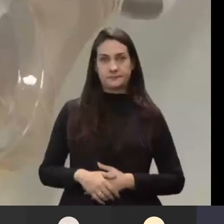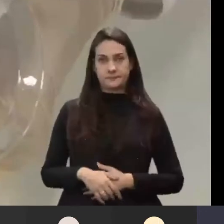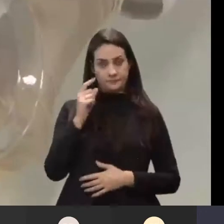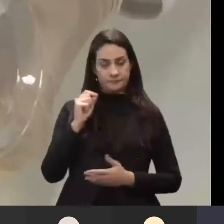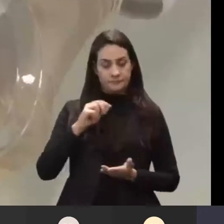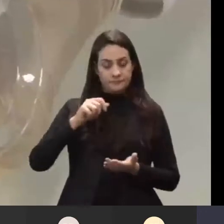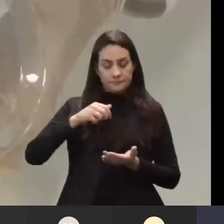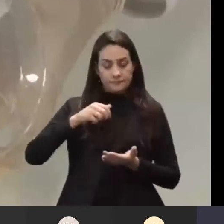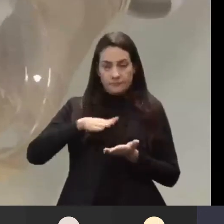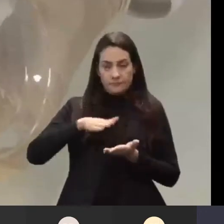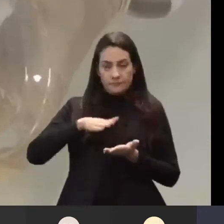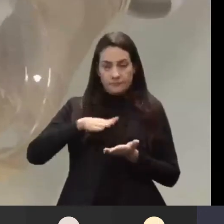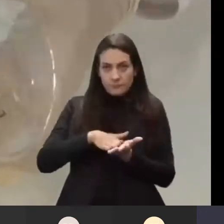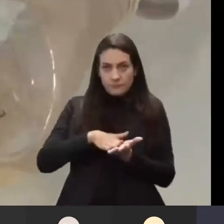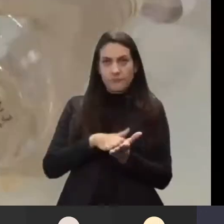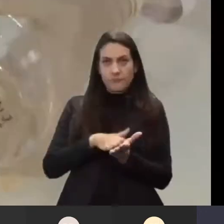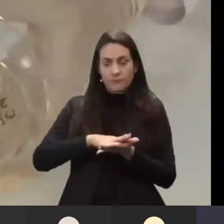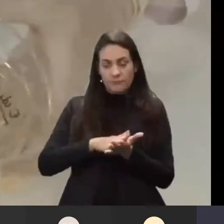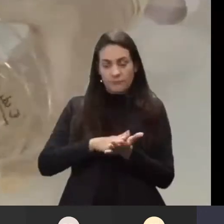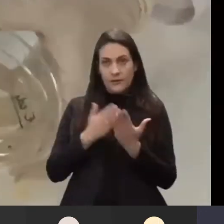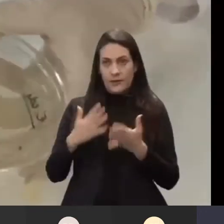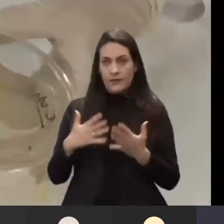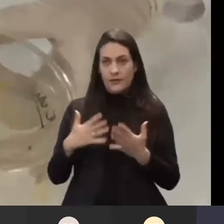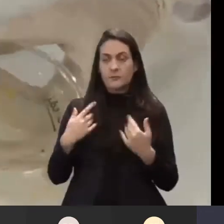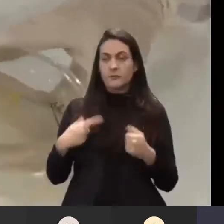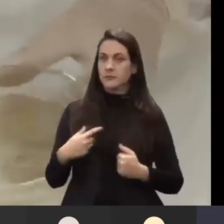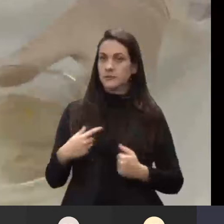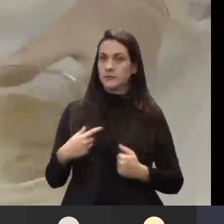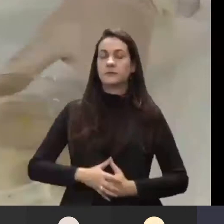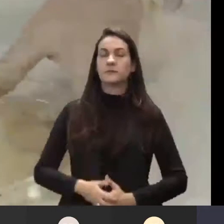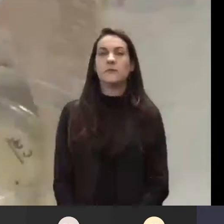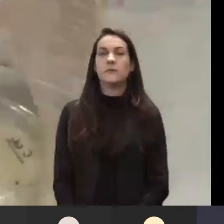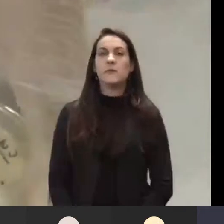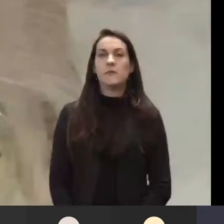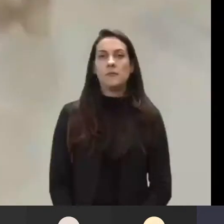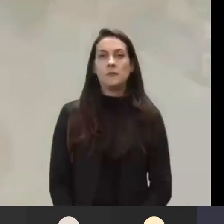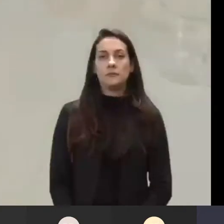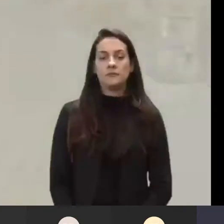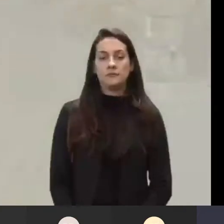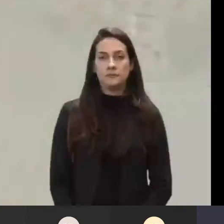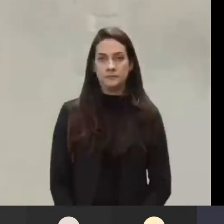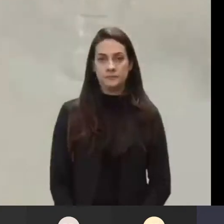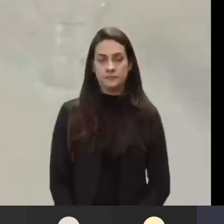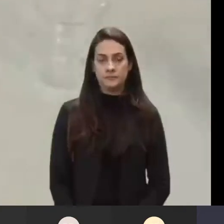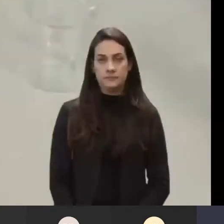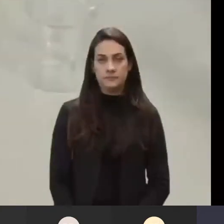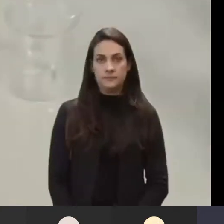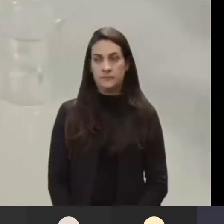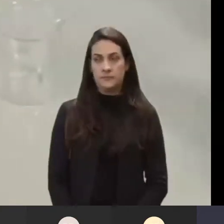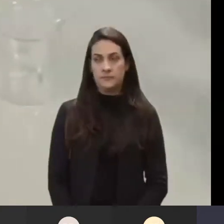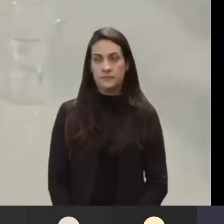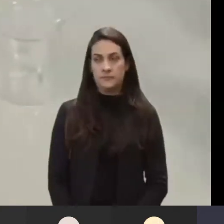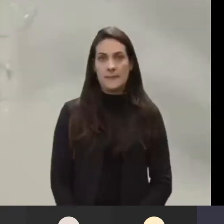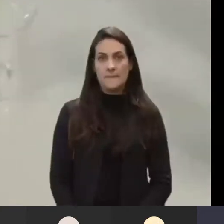leve pressionada. Veja que aí ele caiu em um local distante e aí